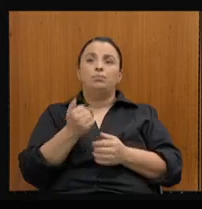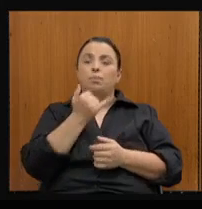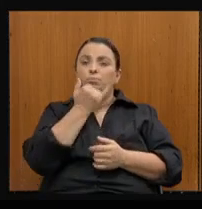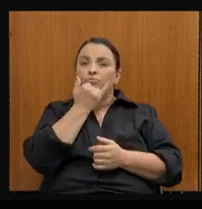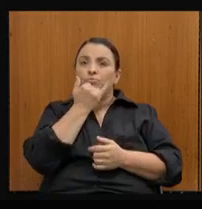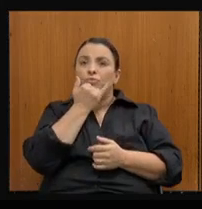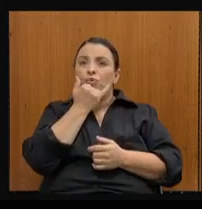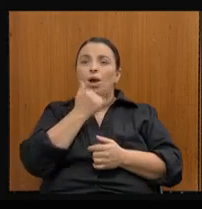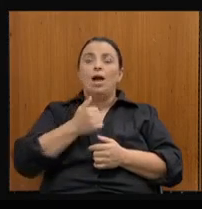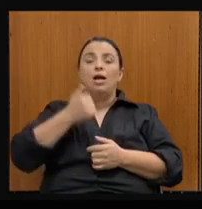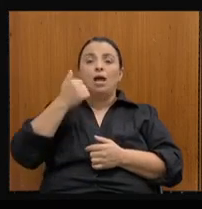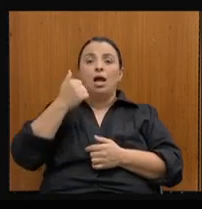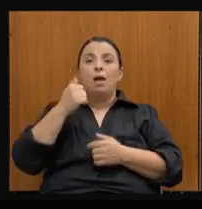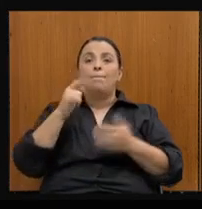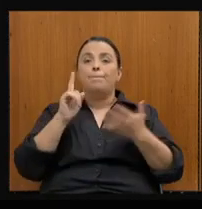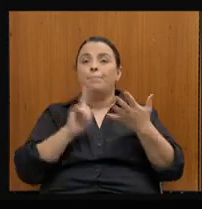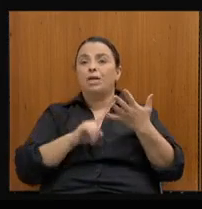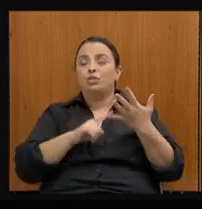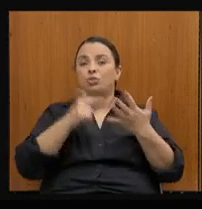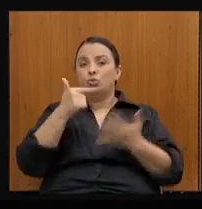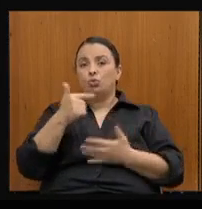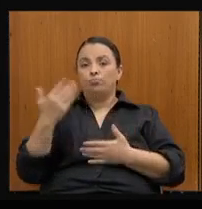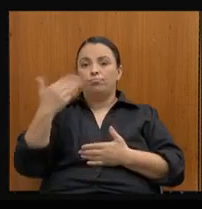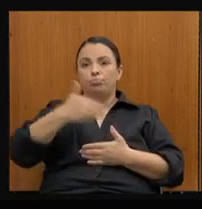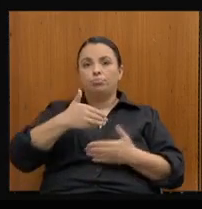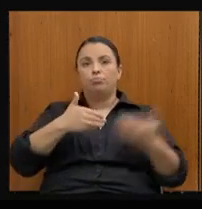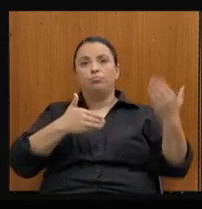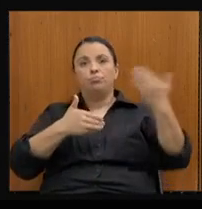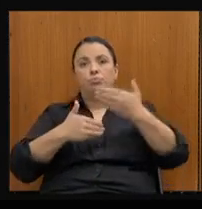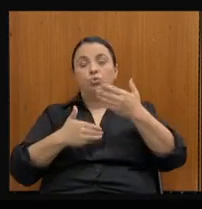para segunda página por gentileza